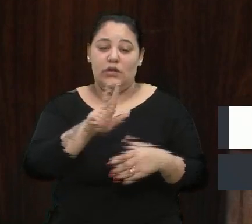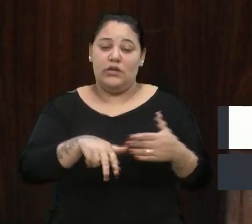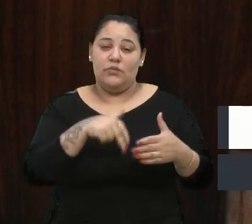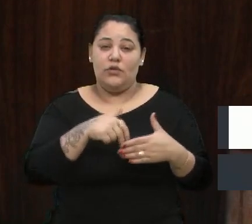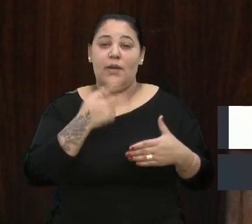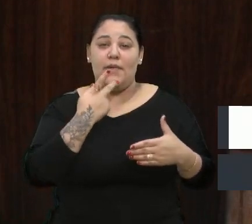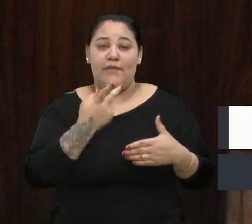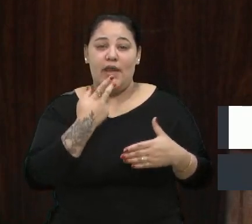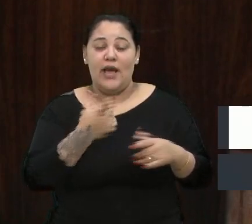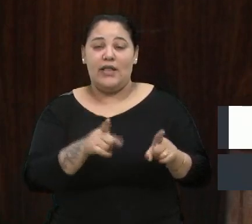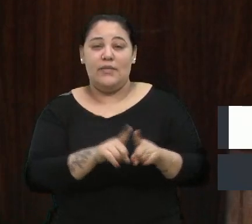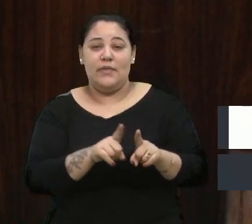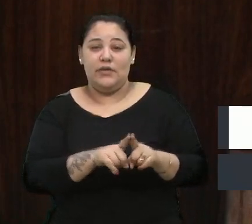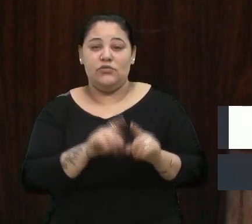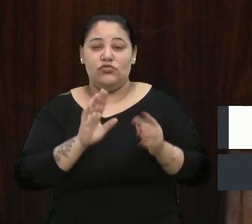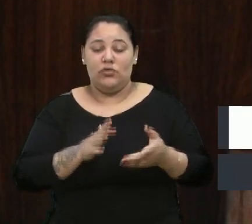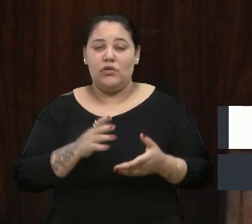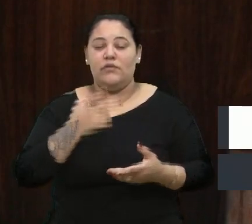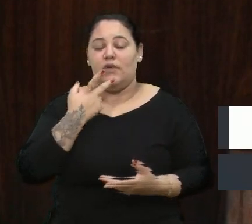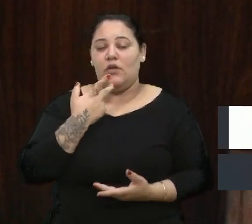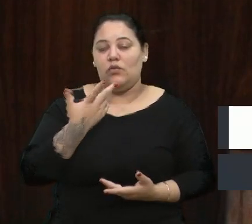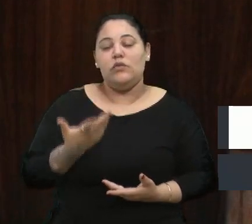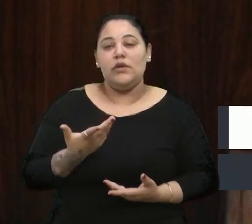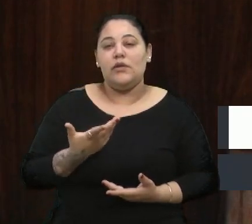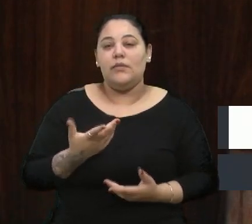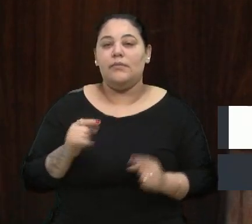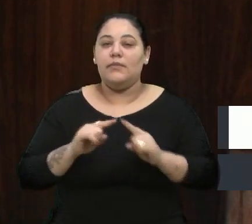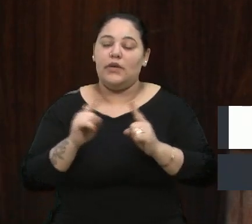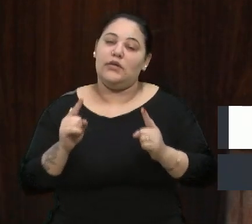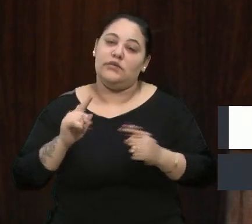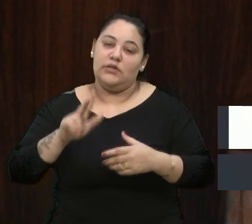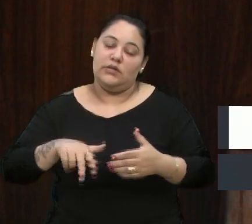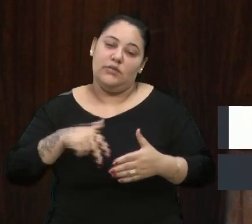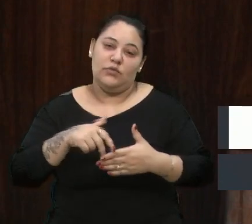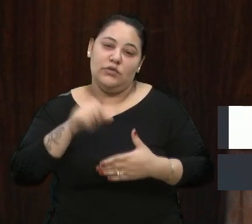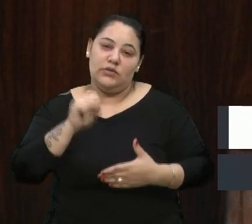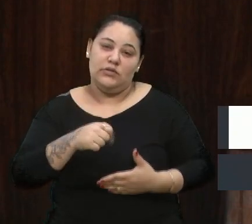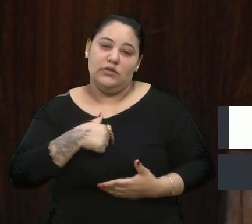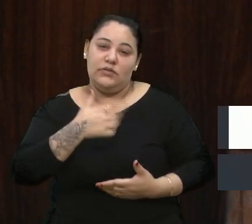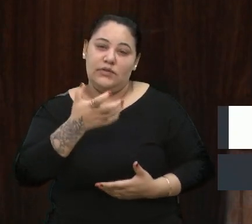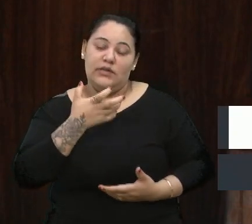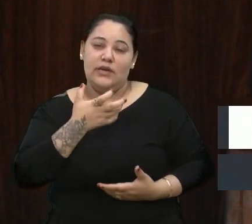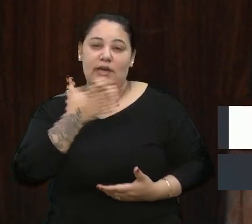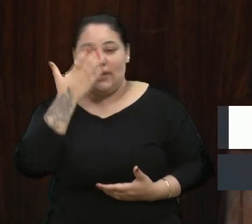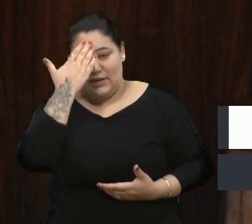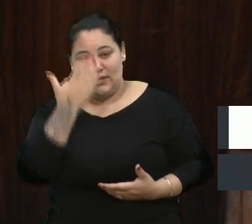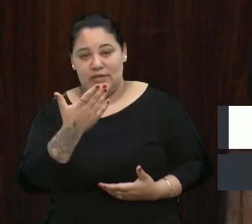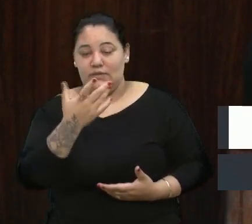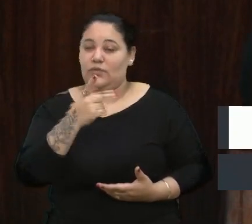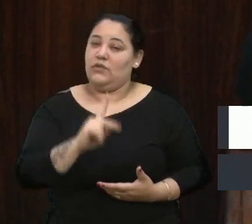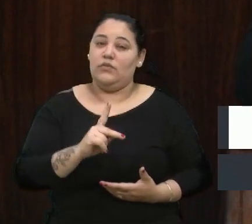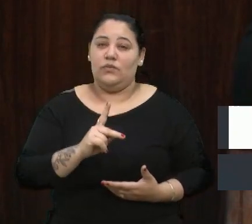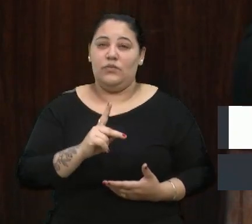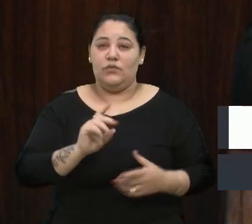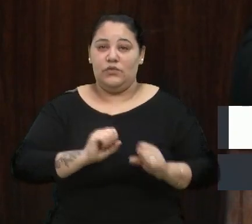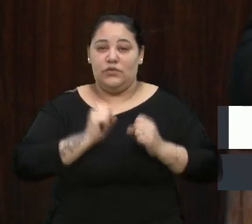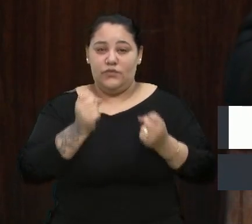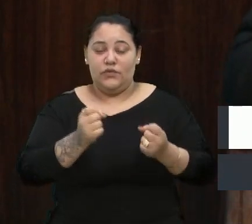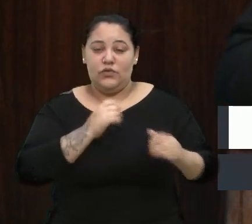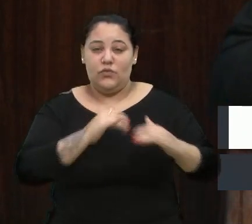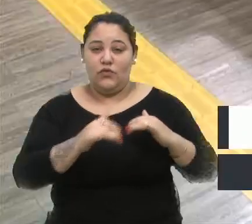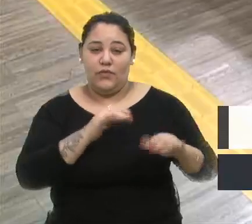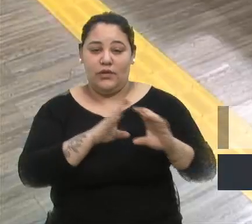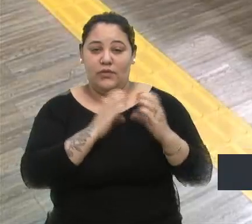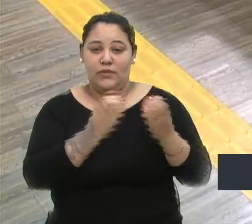tinha lhe falado já pessoalmente, mas na tribuna, assim, gostaria de lhe agradecer pelo que o senhor fez pelo movimento comunitário.